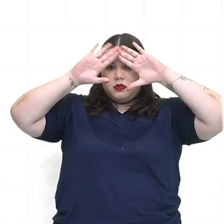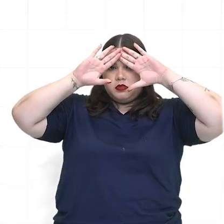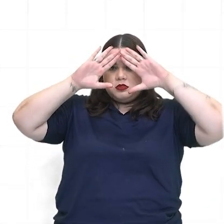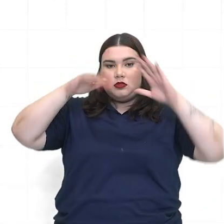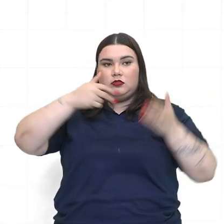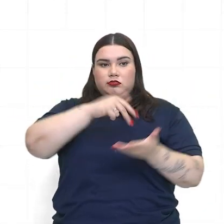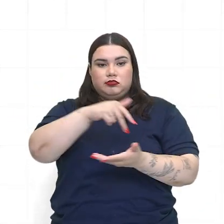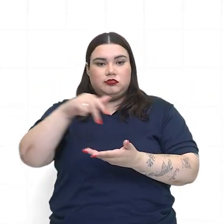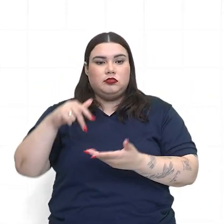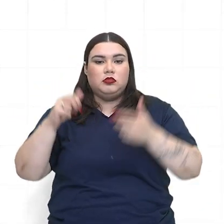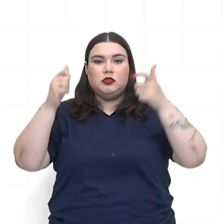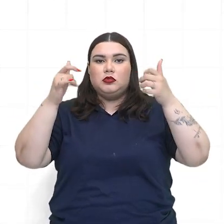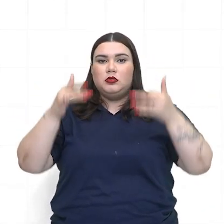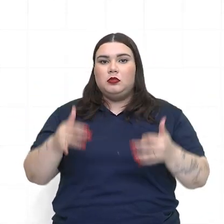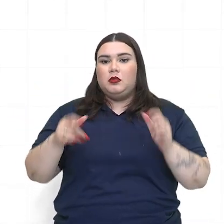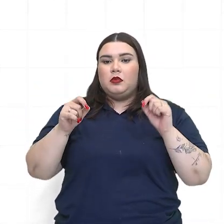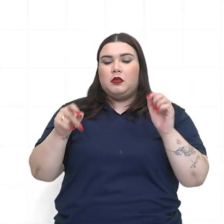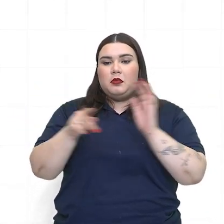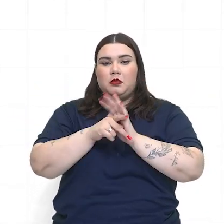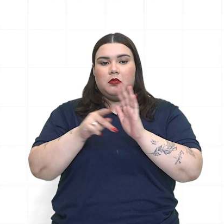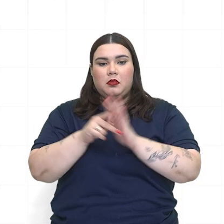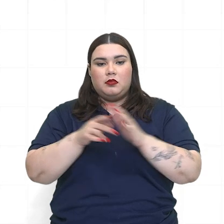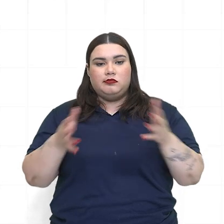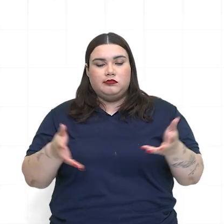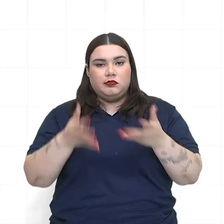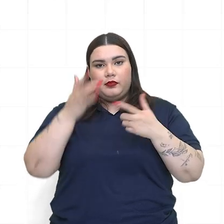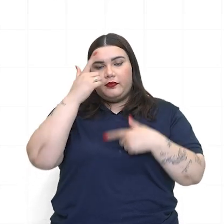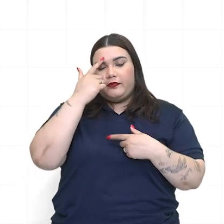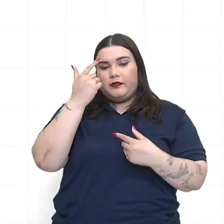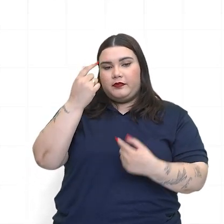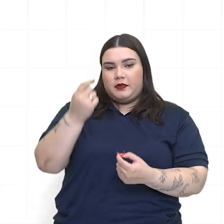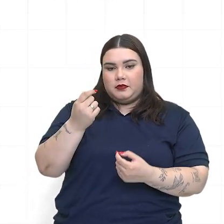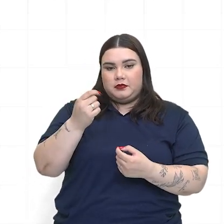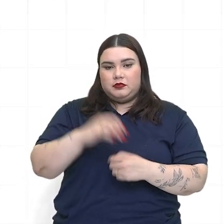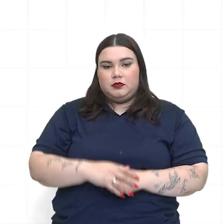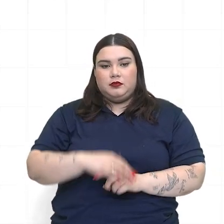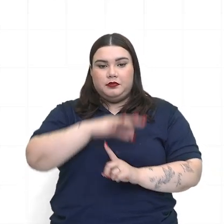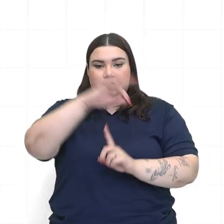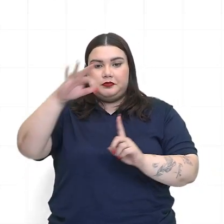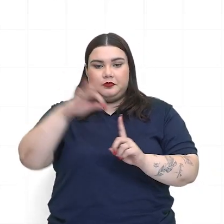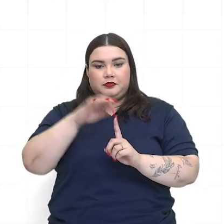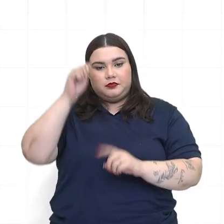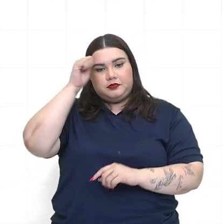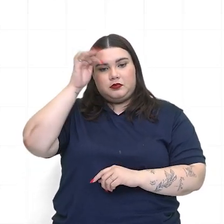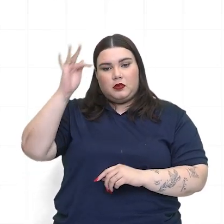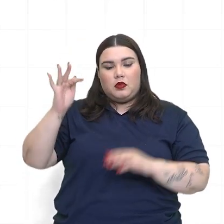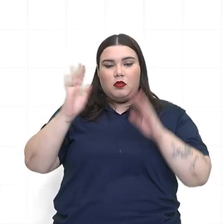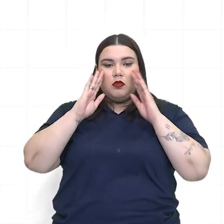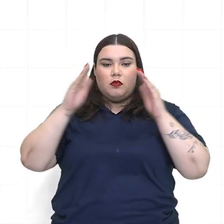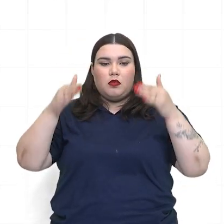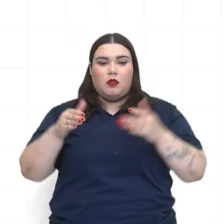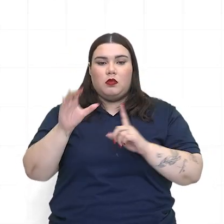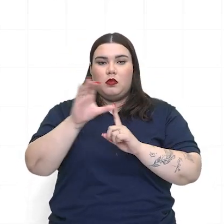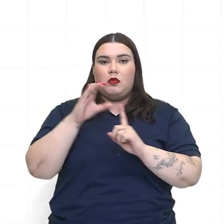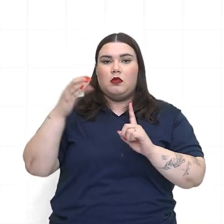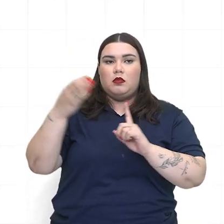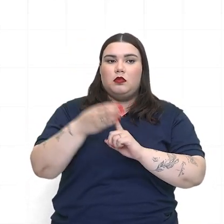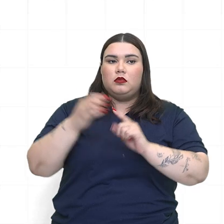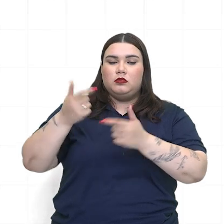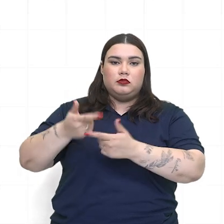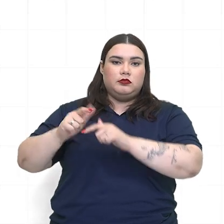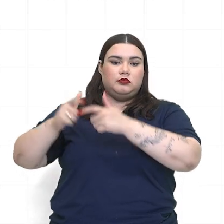os praticantes expressam sua devoção e fortalecem sua fé. A espiritualidade africana deve ser olhada como culto